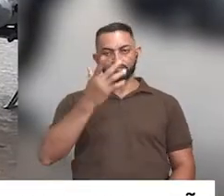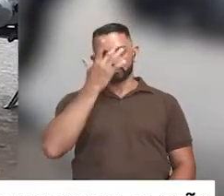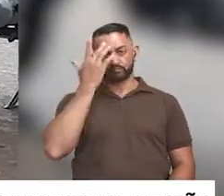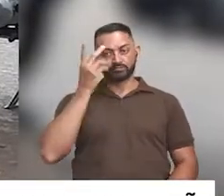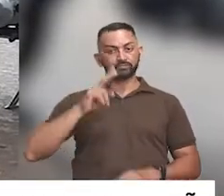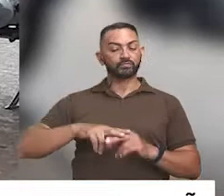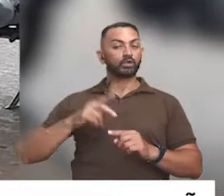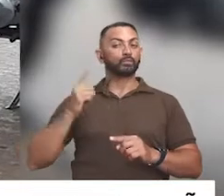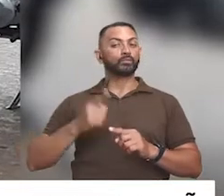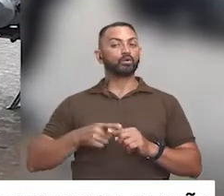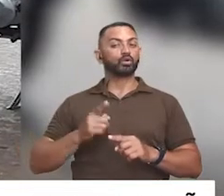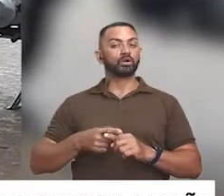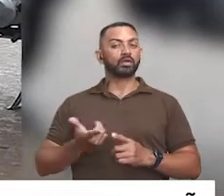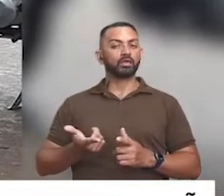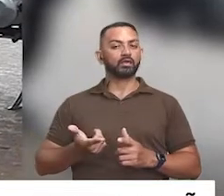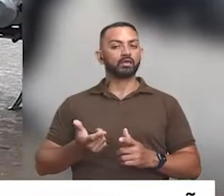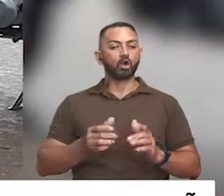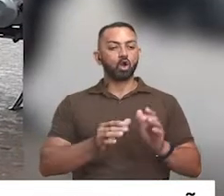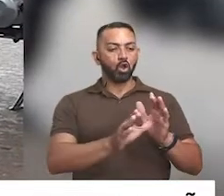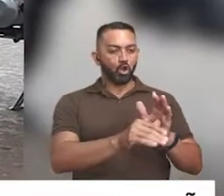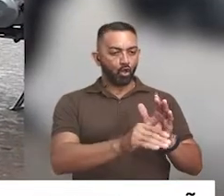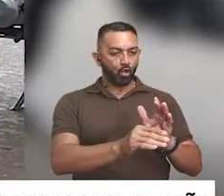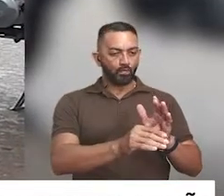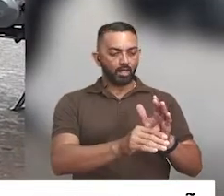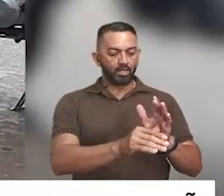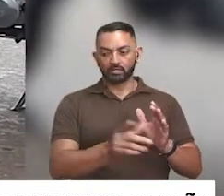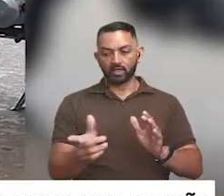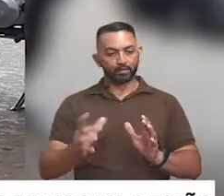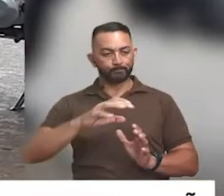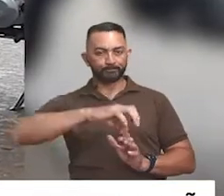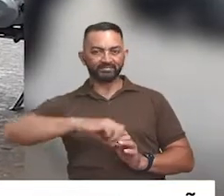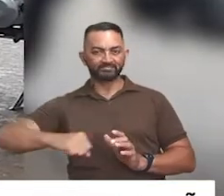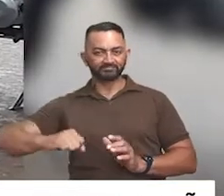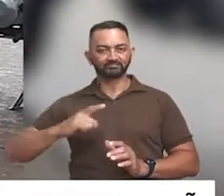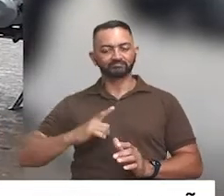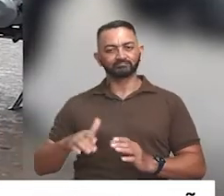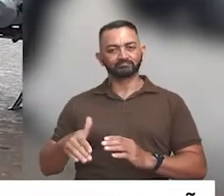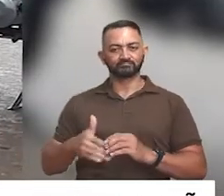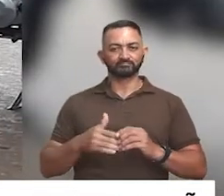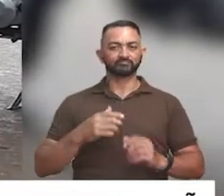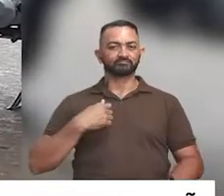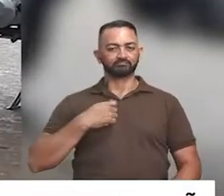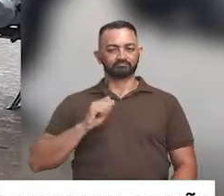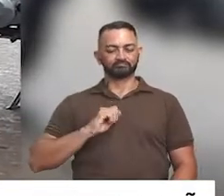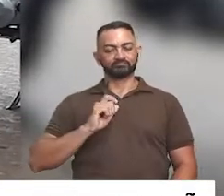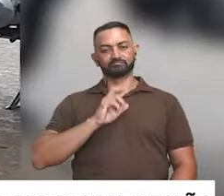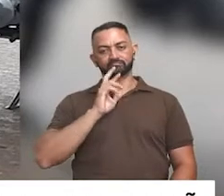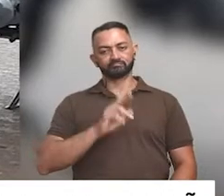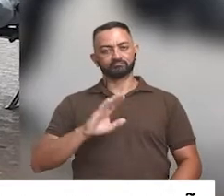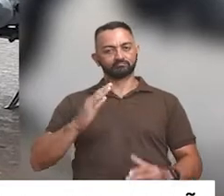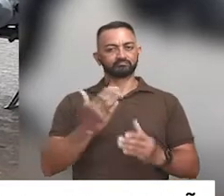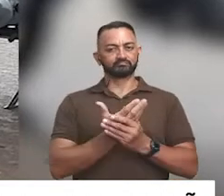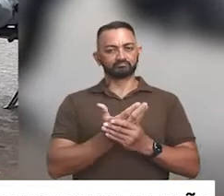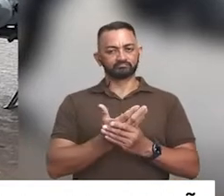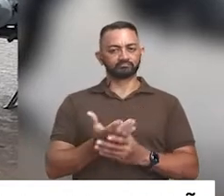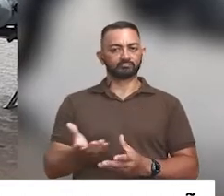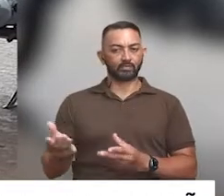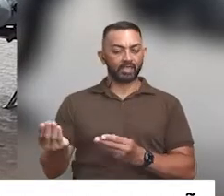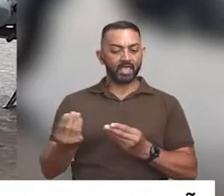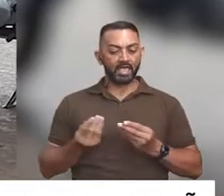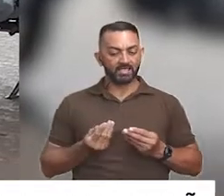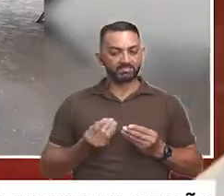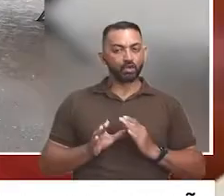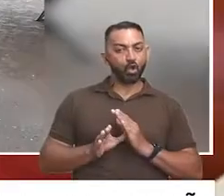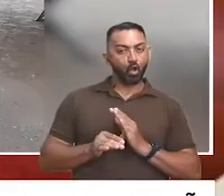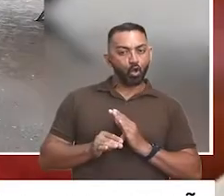e duas pessoas foram presas pelo crime de receptação também viu essas duas pessoas foram levadas para delegacias estão respondendo pelo crime